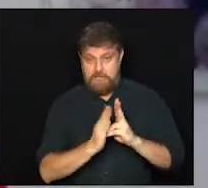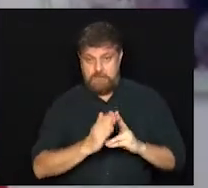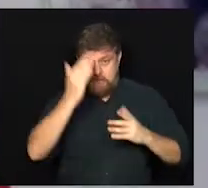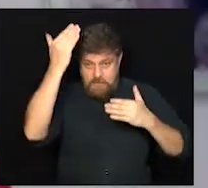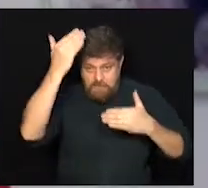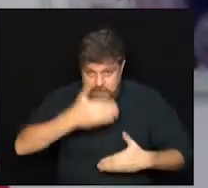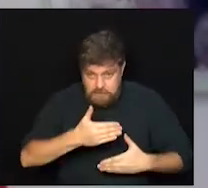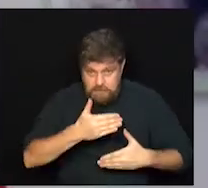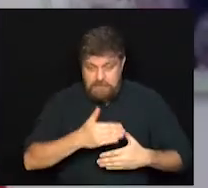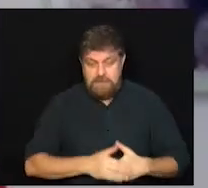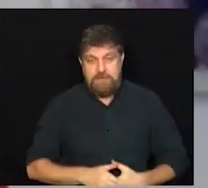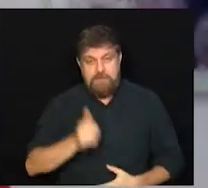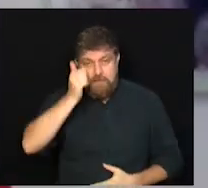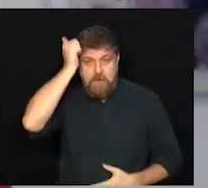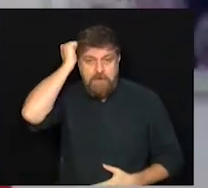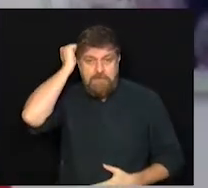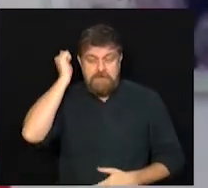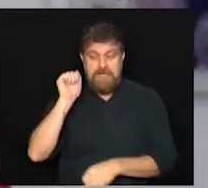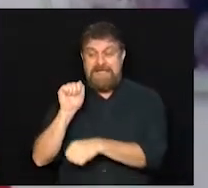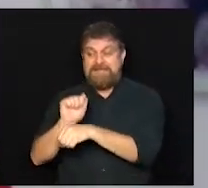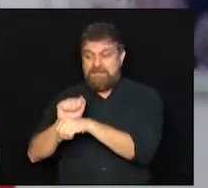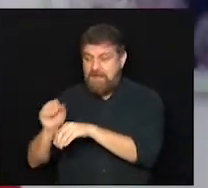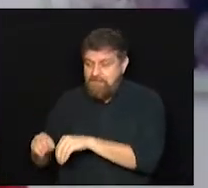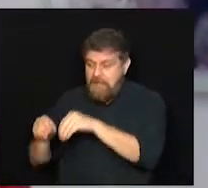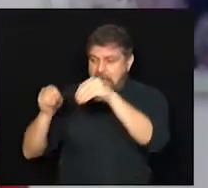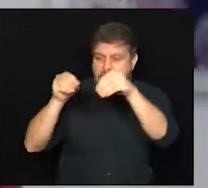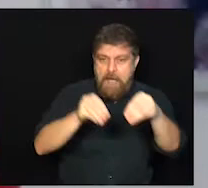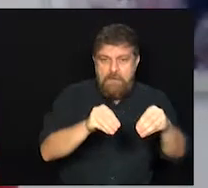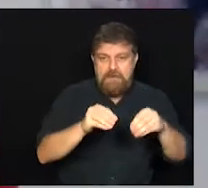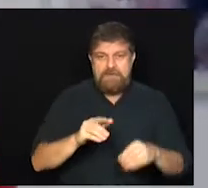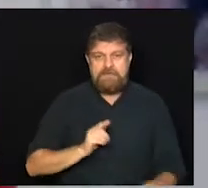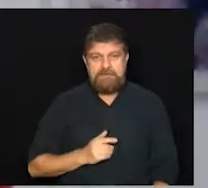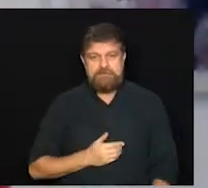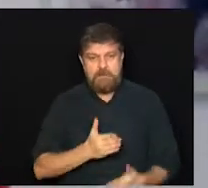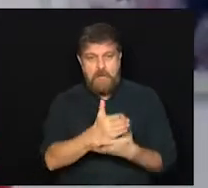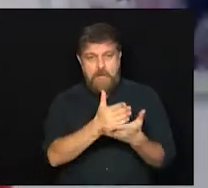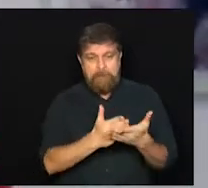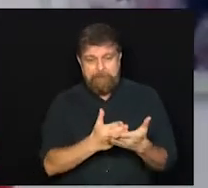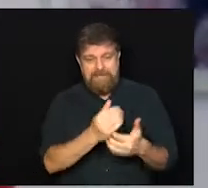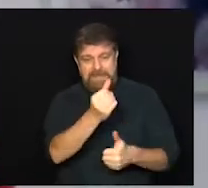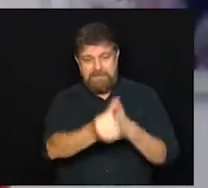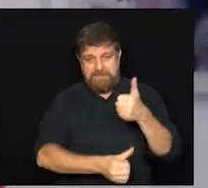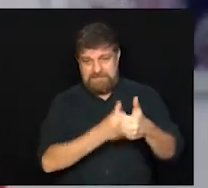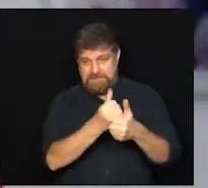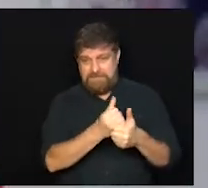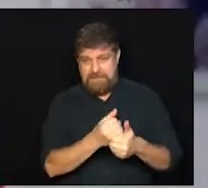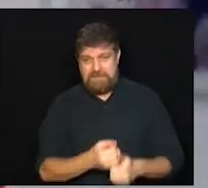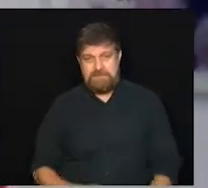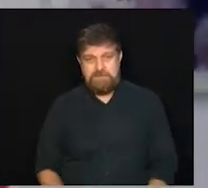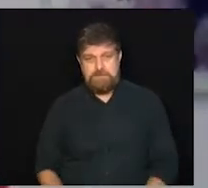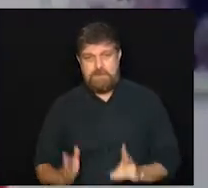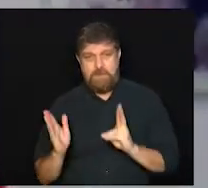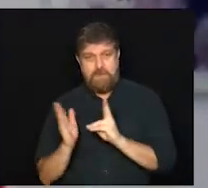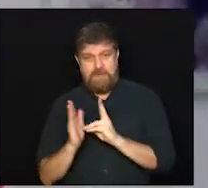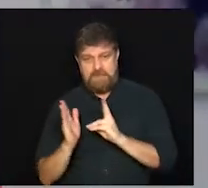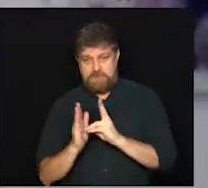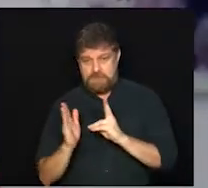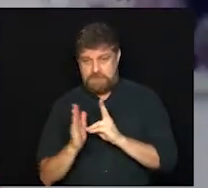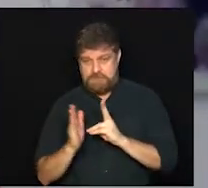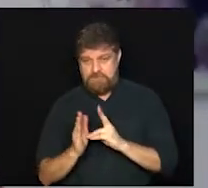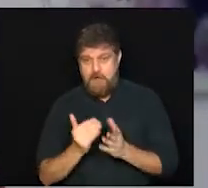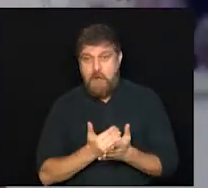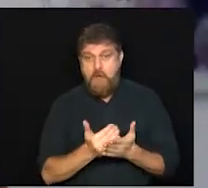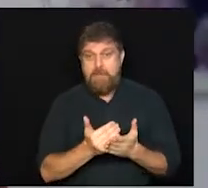decisão de que ele só vai acontecer agora no meio do semestre, portanto, este ano os nossos indígenas vão entrar no meio do